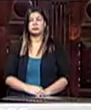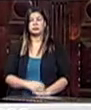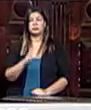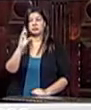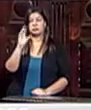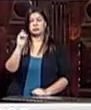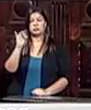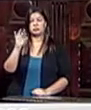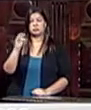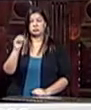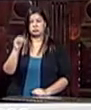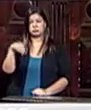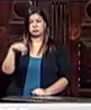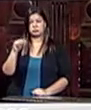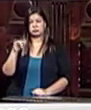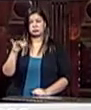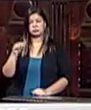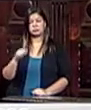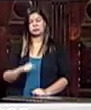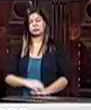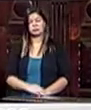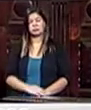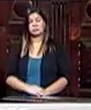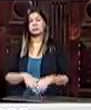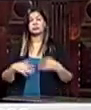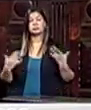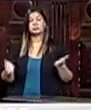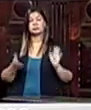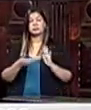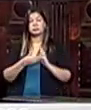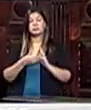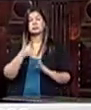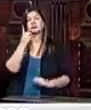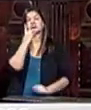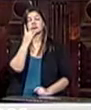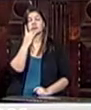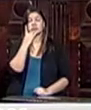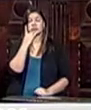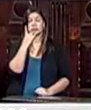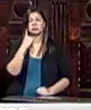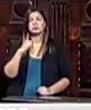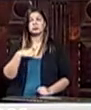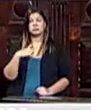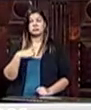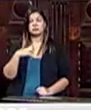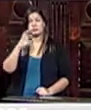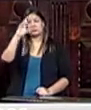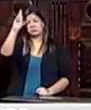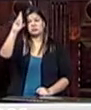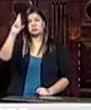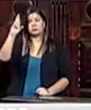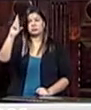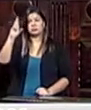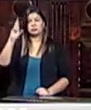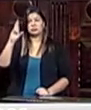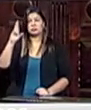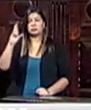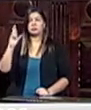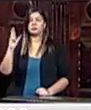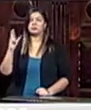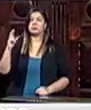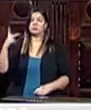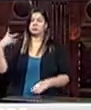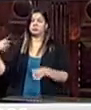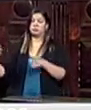Rodrigo Maia. E aí, a Câmara dos Deputados terá a responsabilidade, com aquela